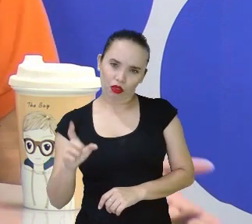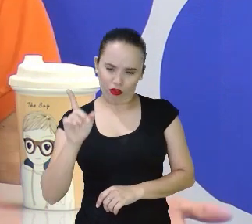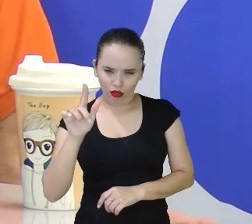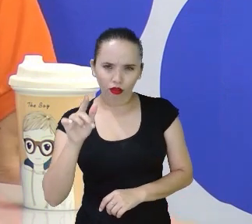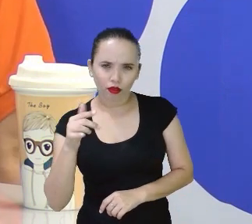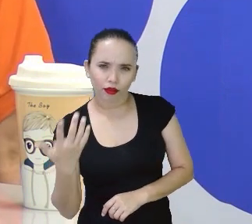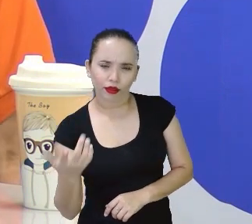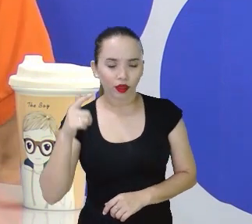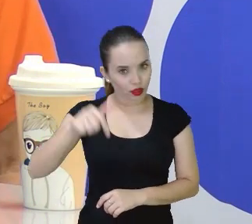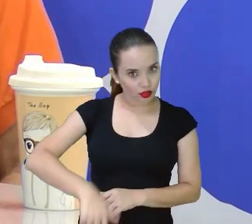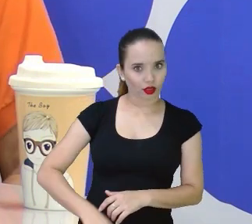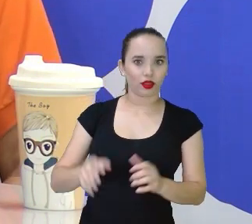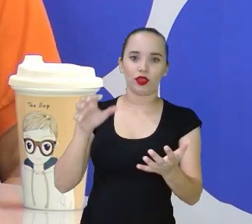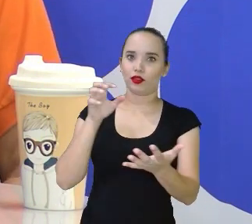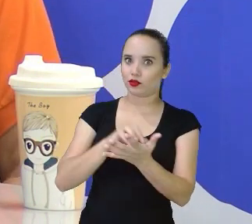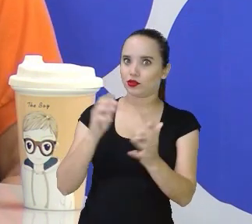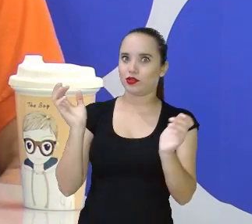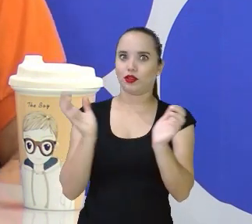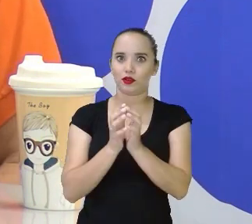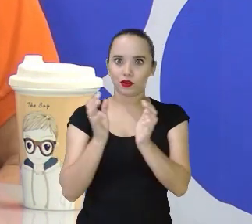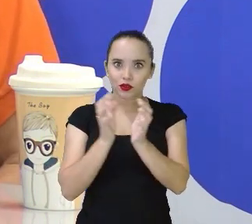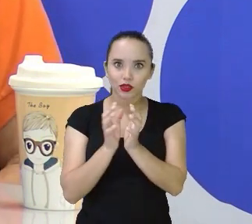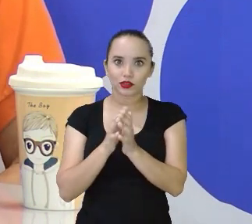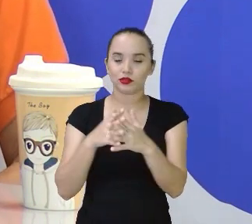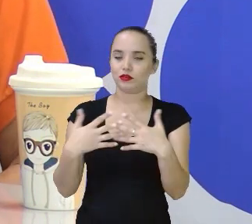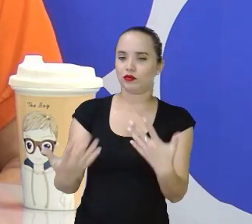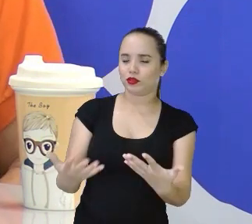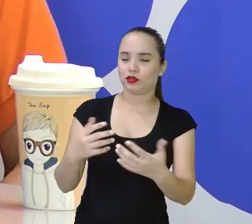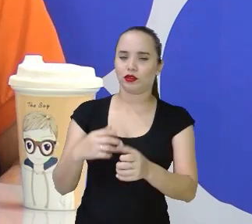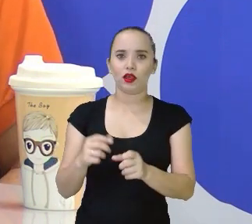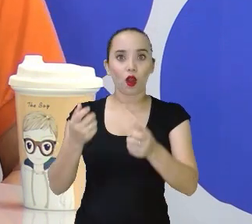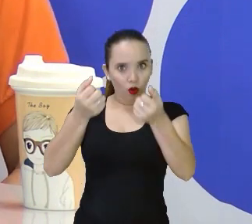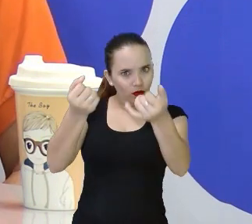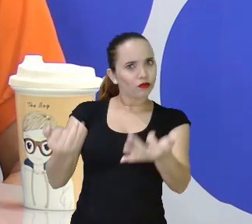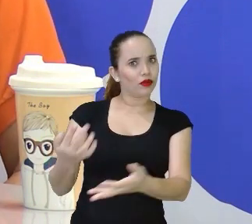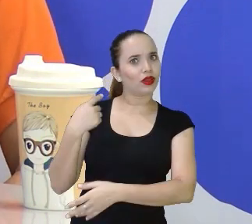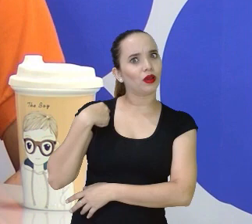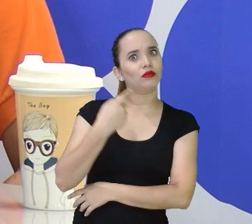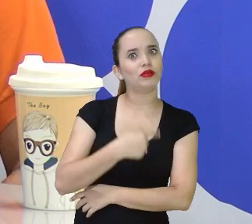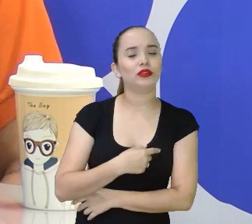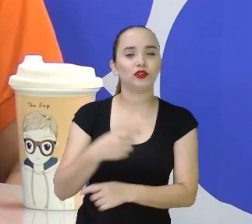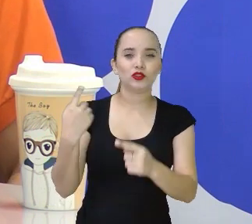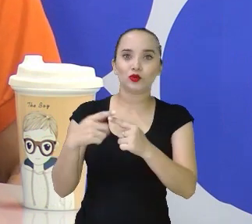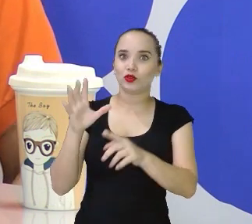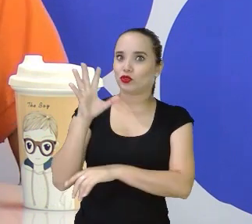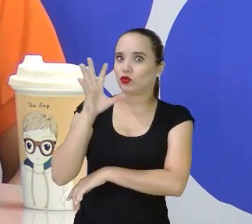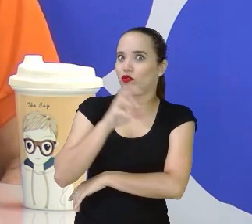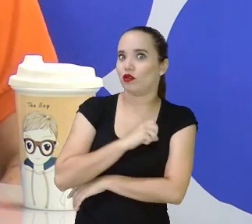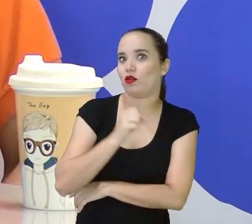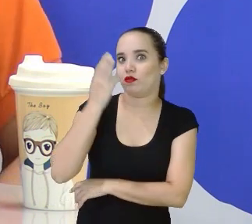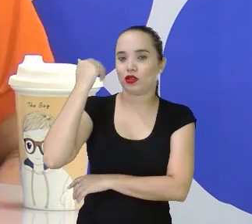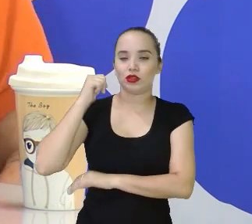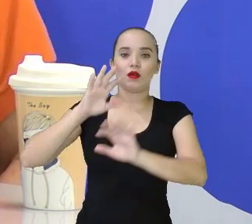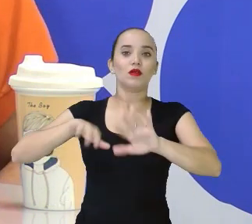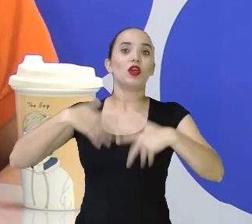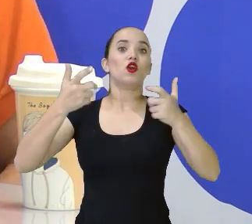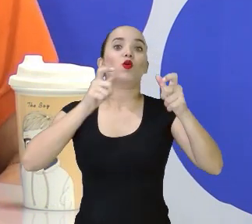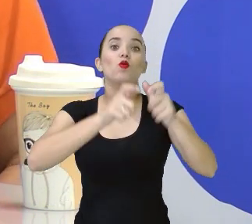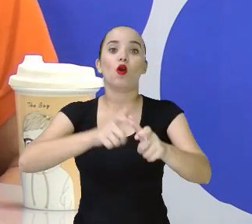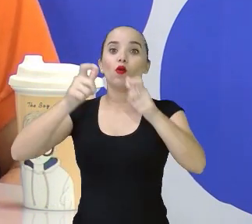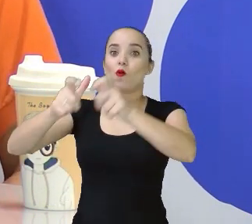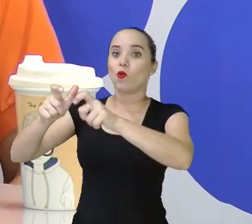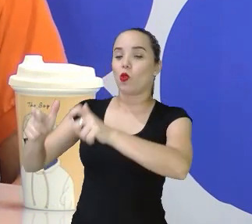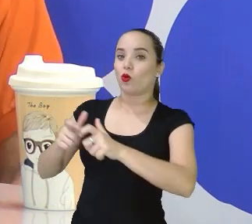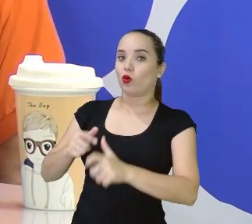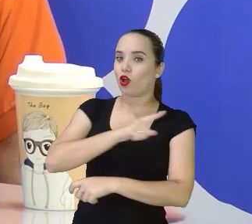do centro da nossa cidade, Recife. Então, esclarece aí pra gente, que a gente adora saber quais são esses locais assim